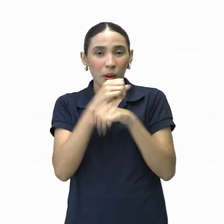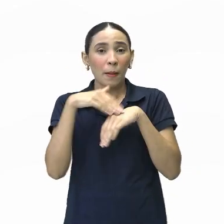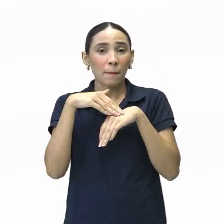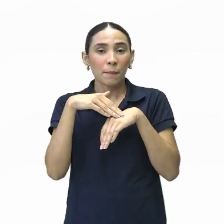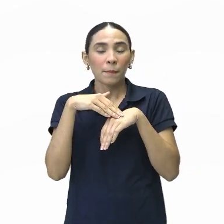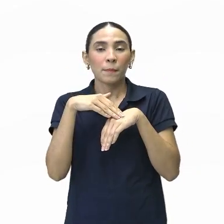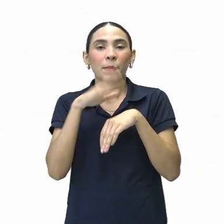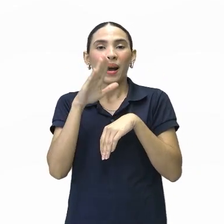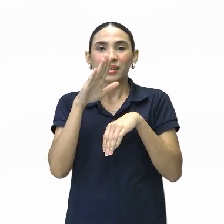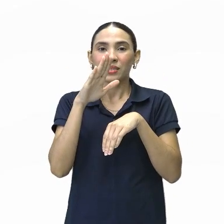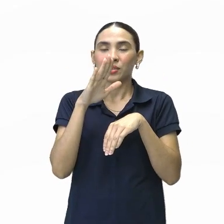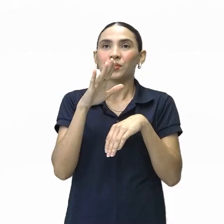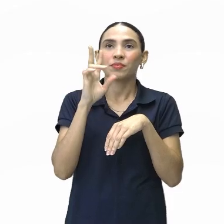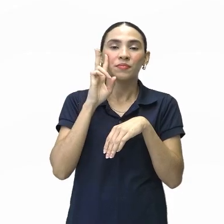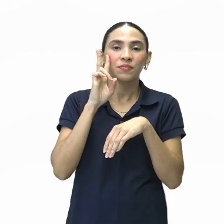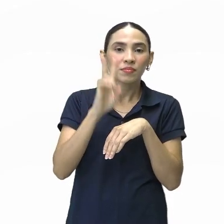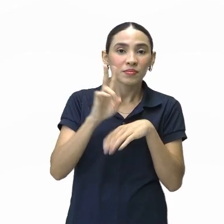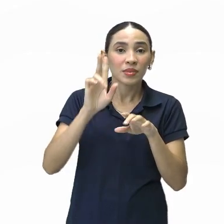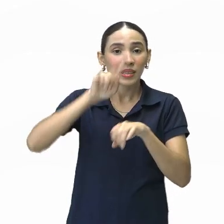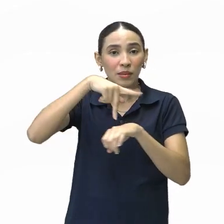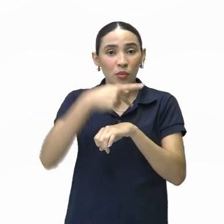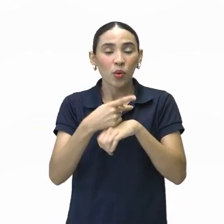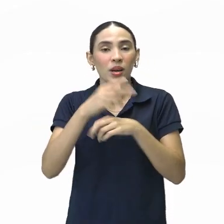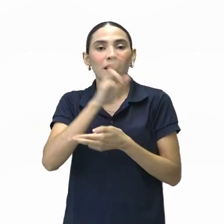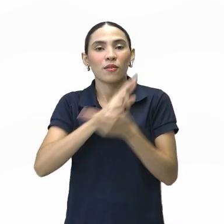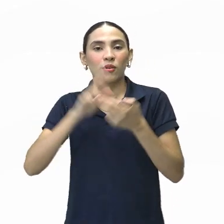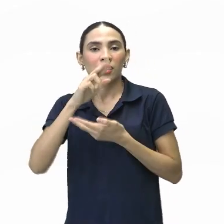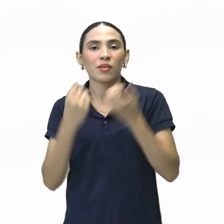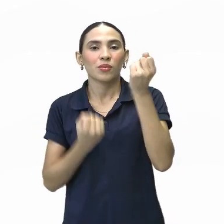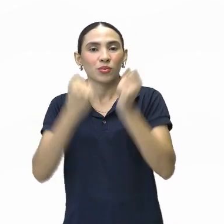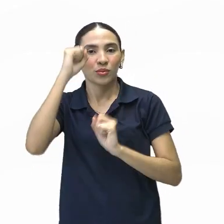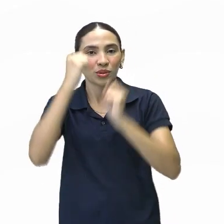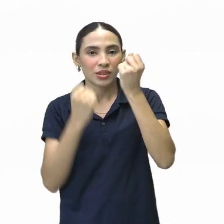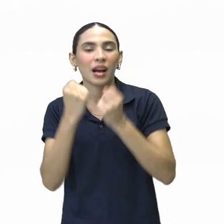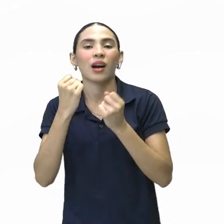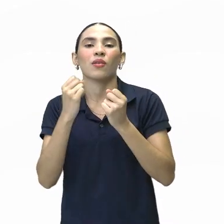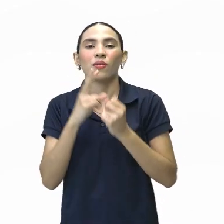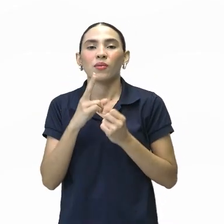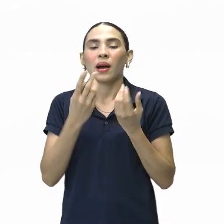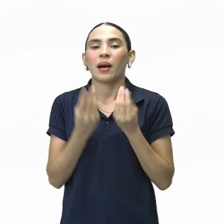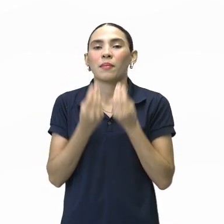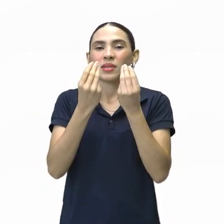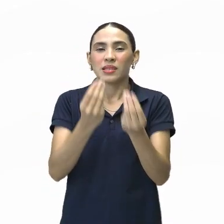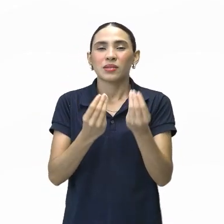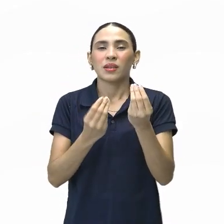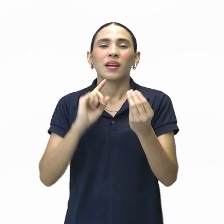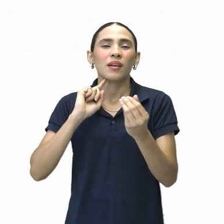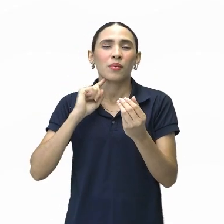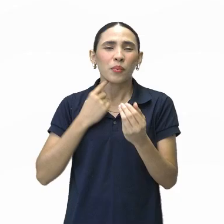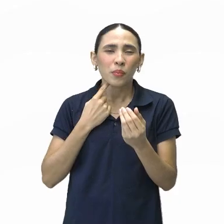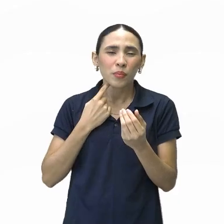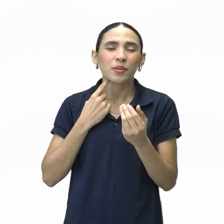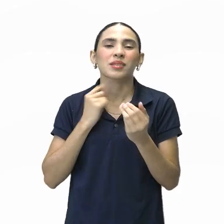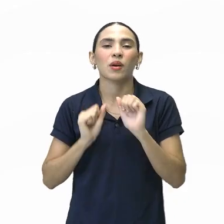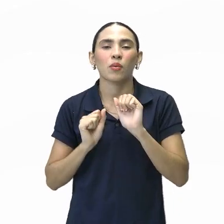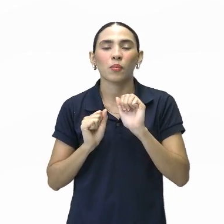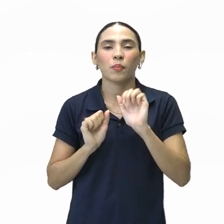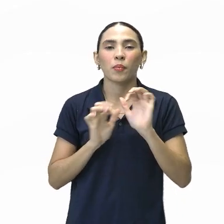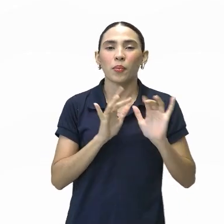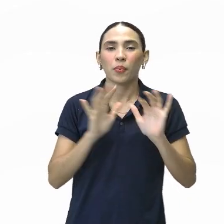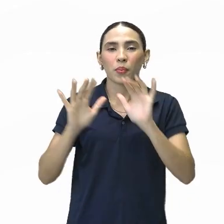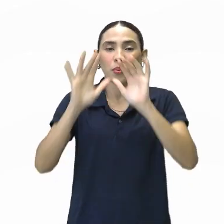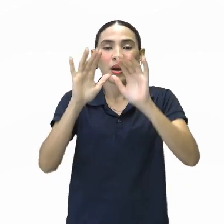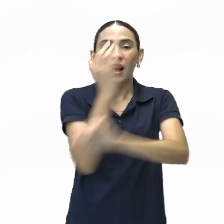evidentes, né? Mas após a Evolução Industrial, que veio aí trazendo muita fumaça, muita poluição,